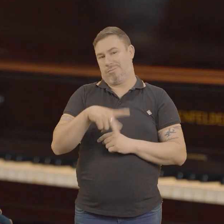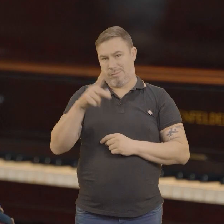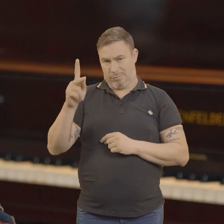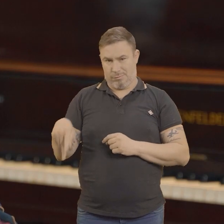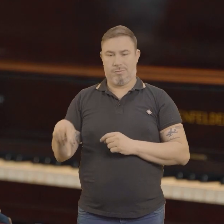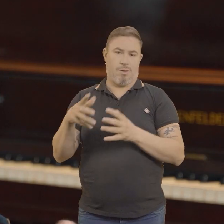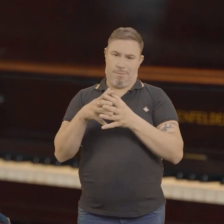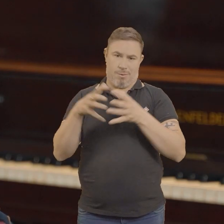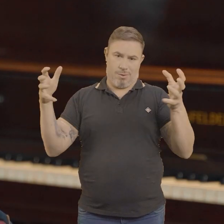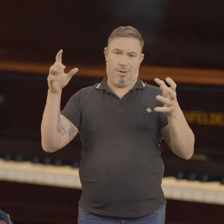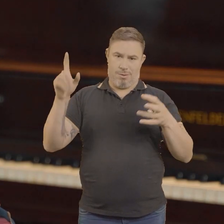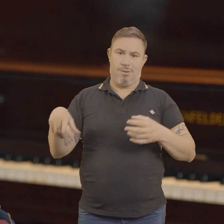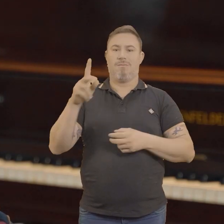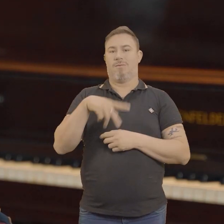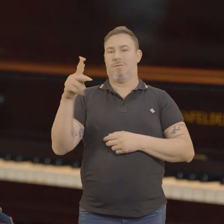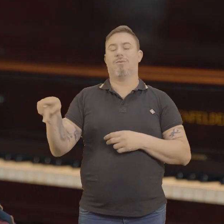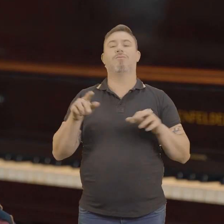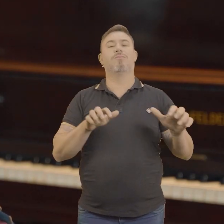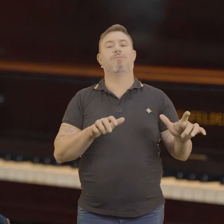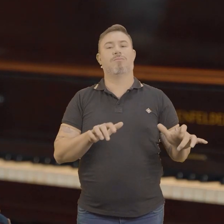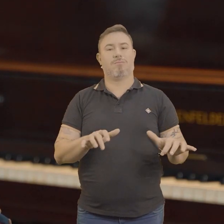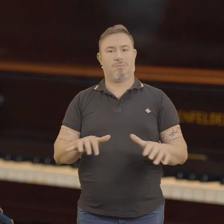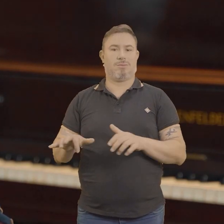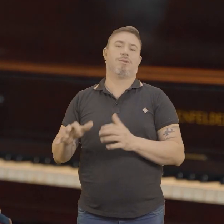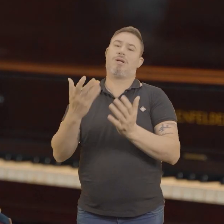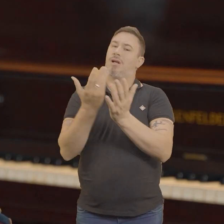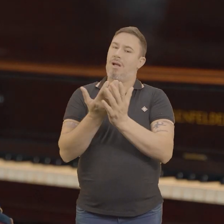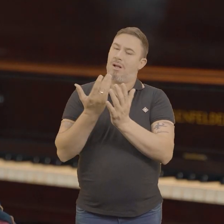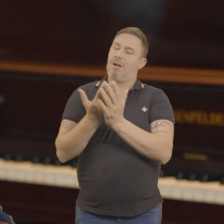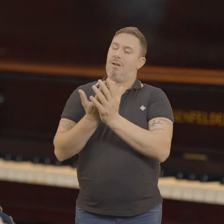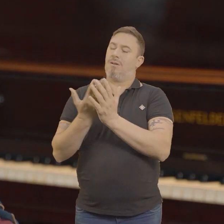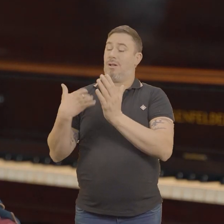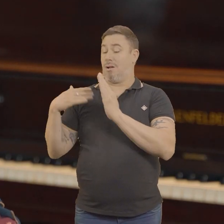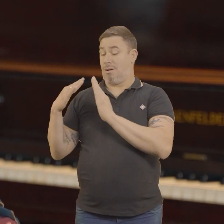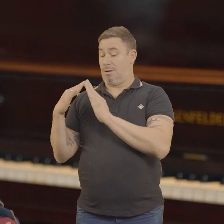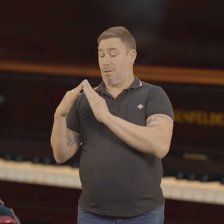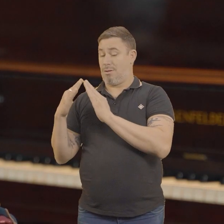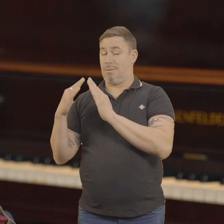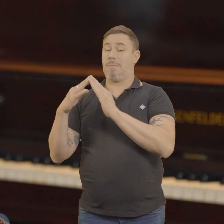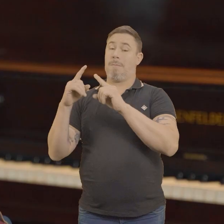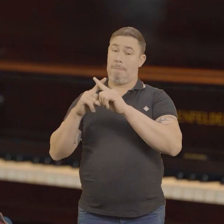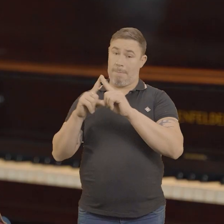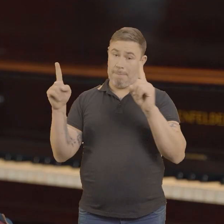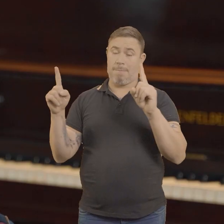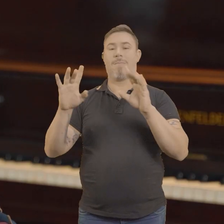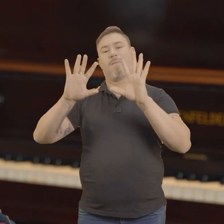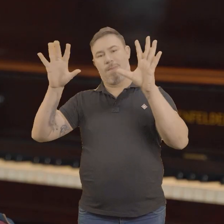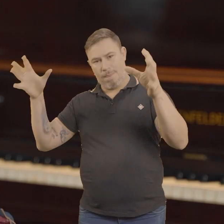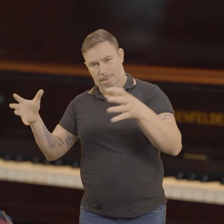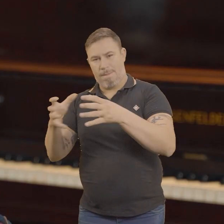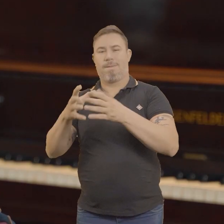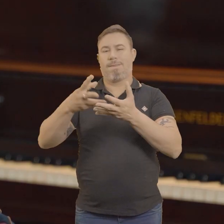sua maioria eram professoras de piano, davam aula em suas casas. E as aulas coletivas